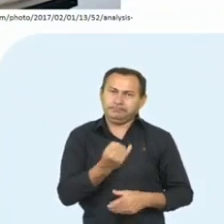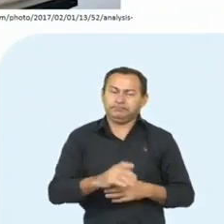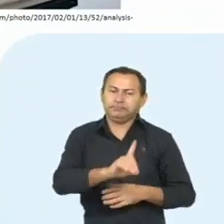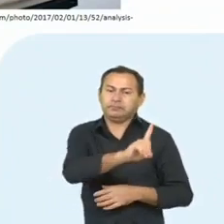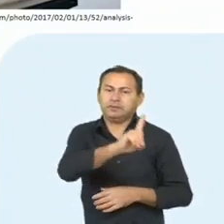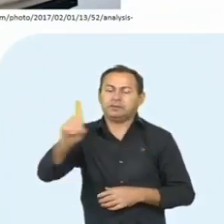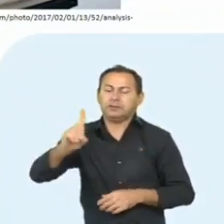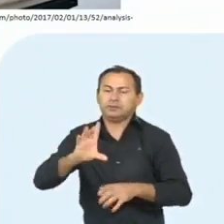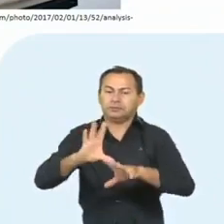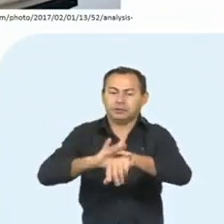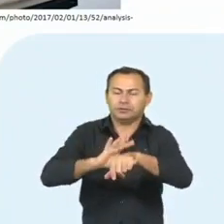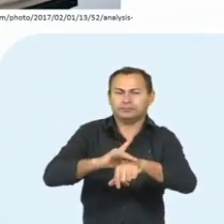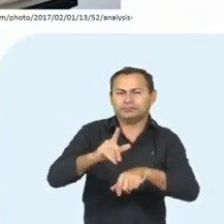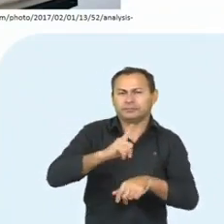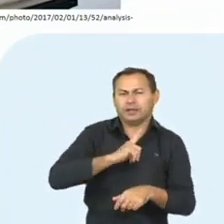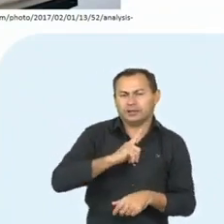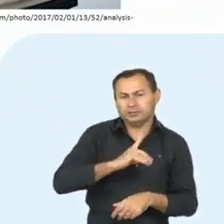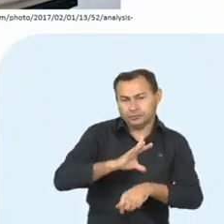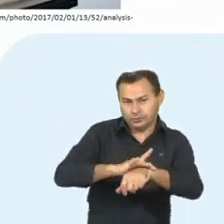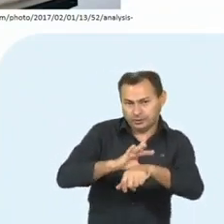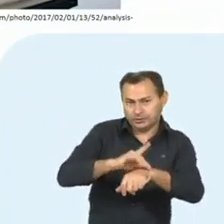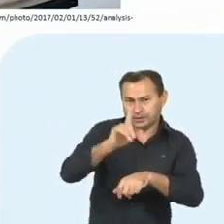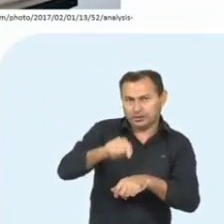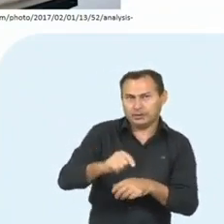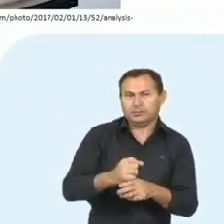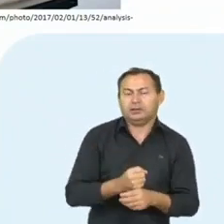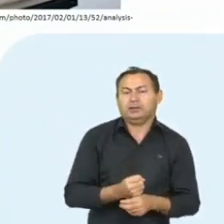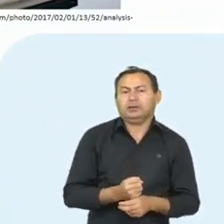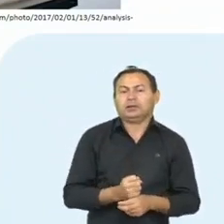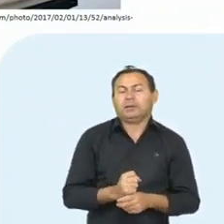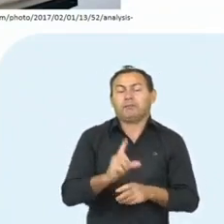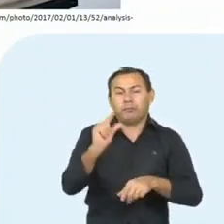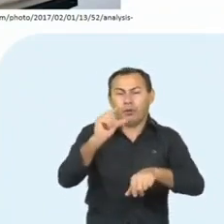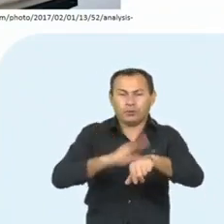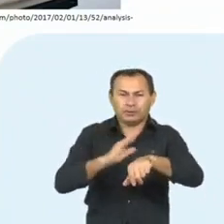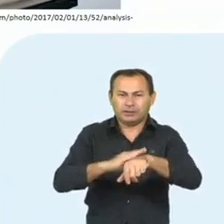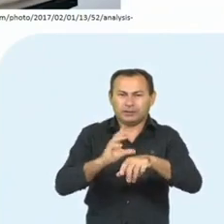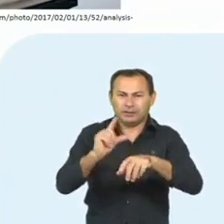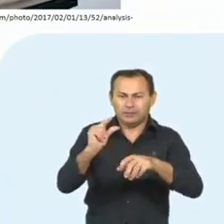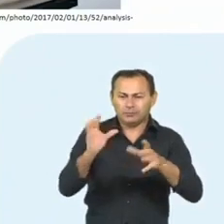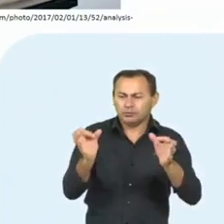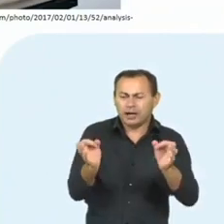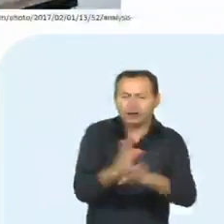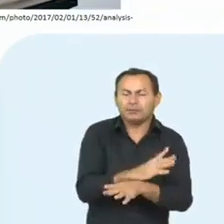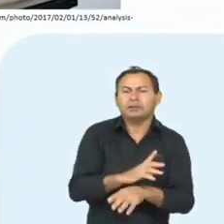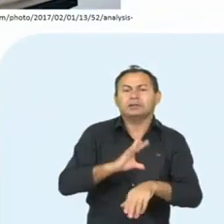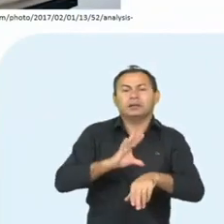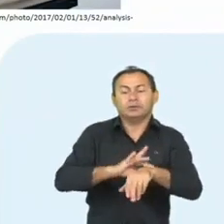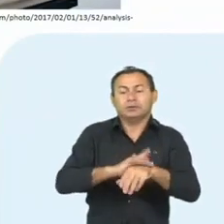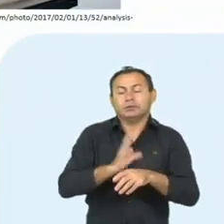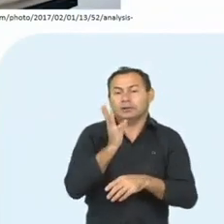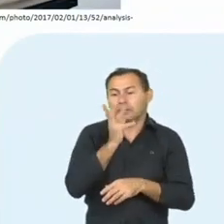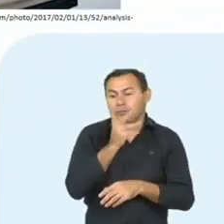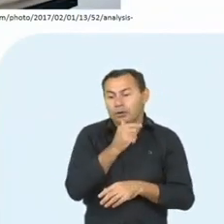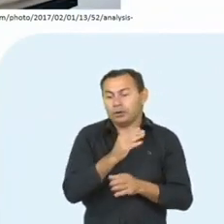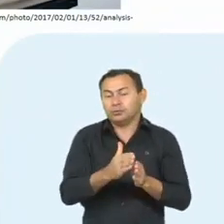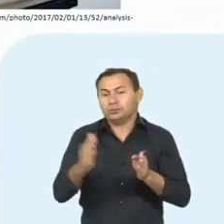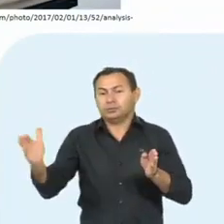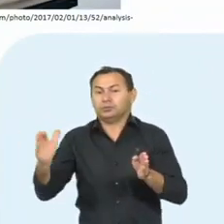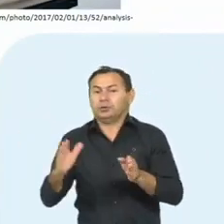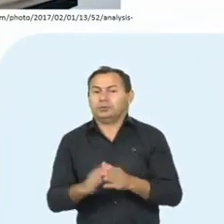da doença. Então, você tem doenças que são muito curtas e doenças que apresentam um caráter um pouco